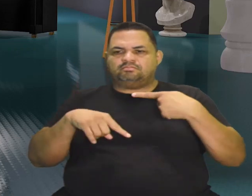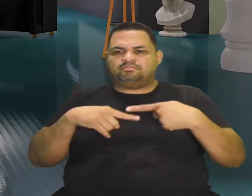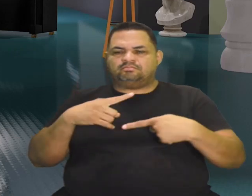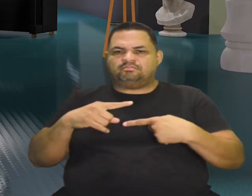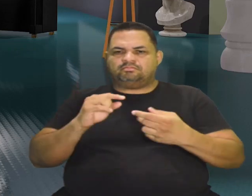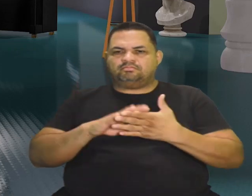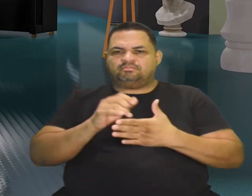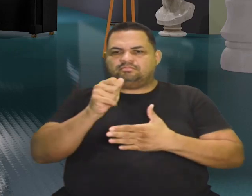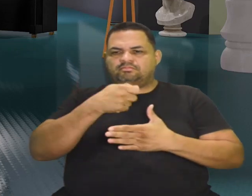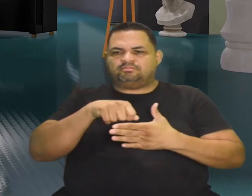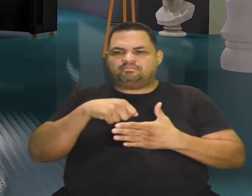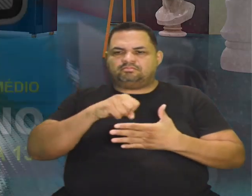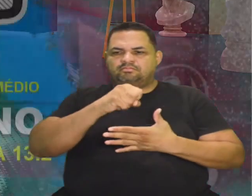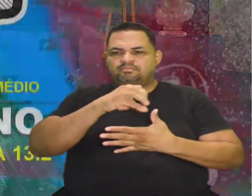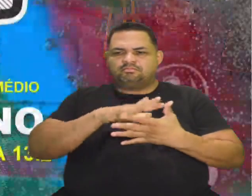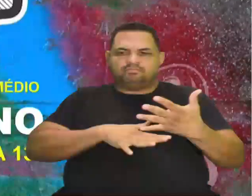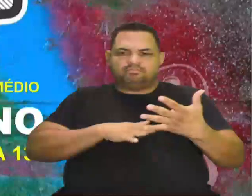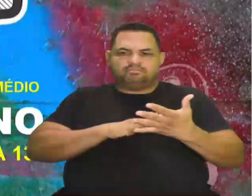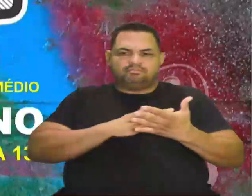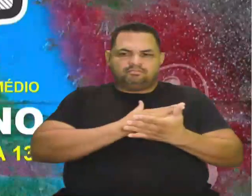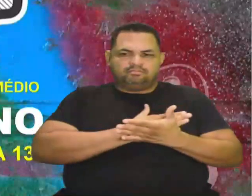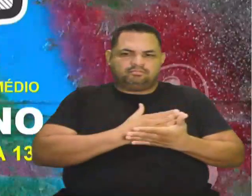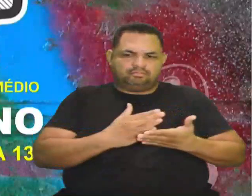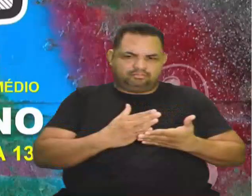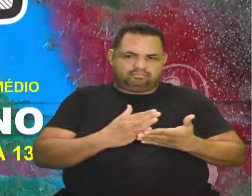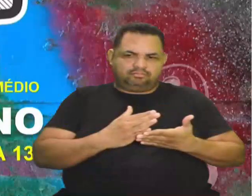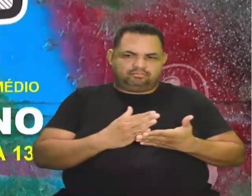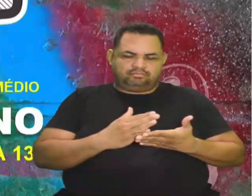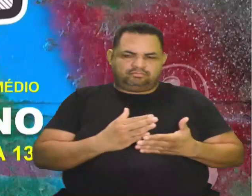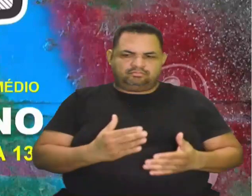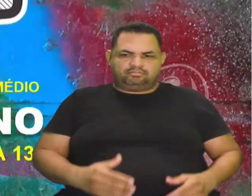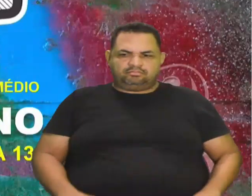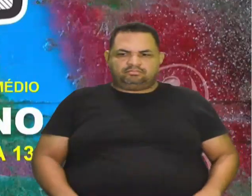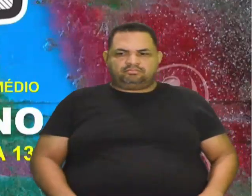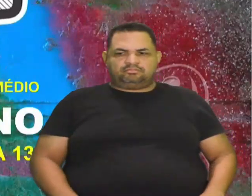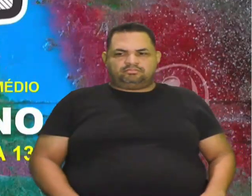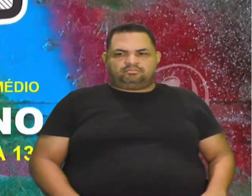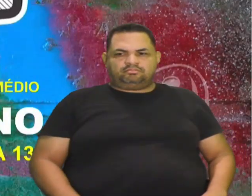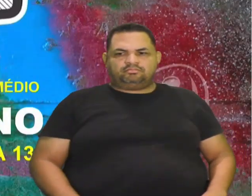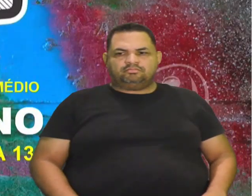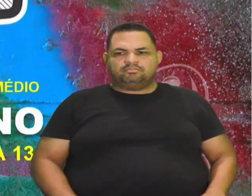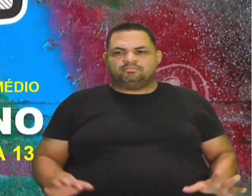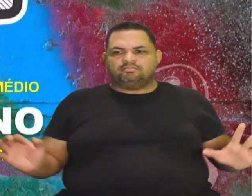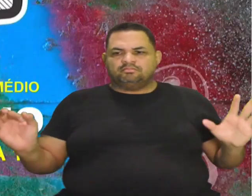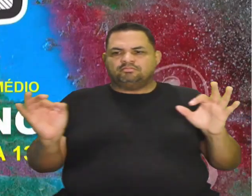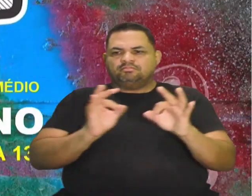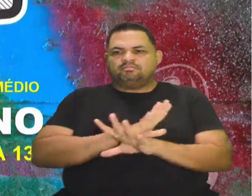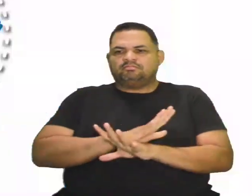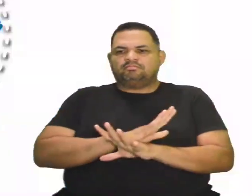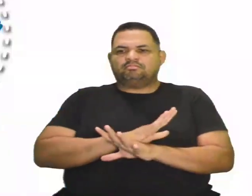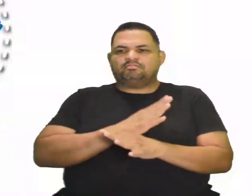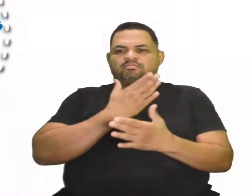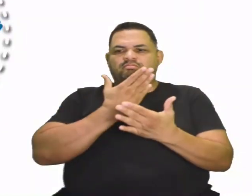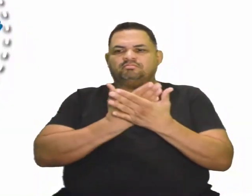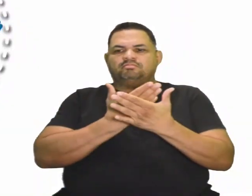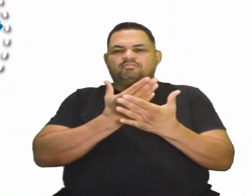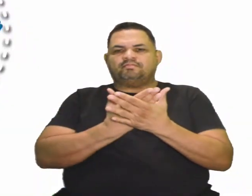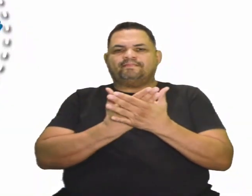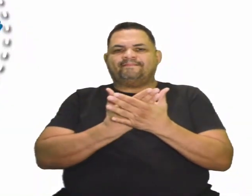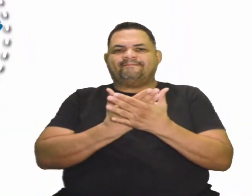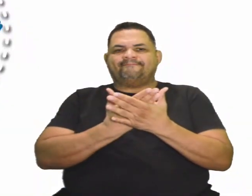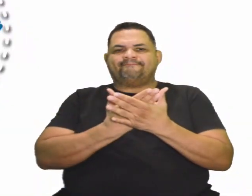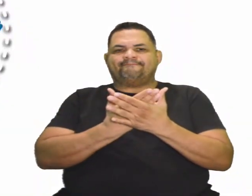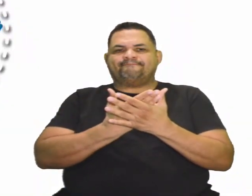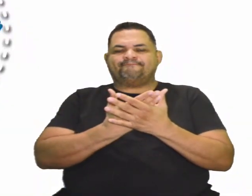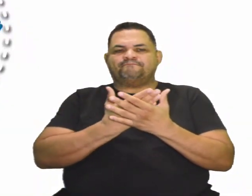das atividades. Então vamos lá dar início? Muito bem, concluindo então esta aula, né, com a